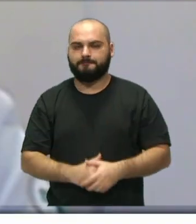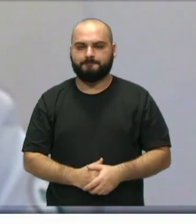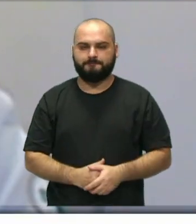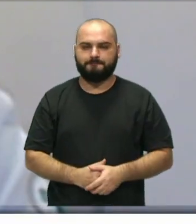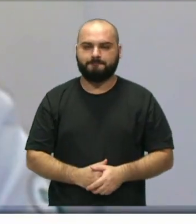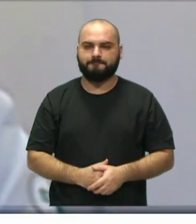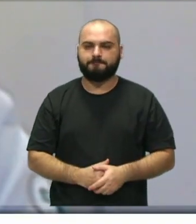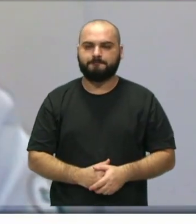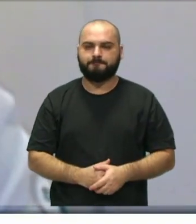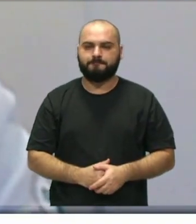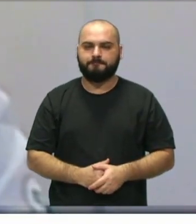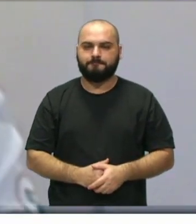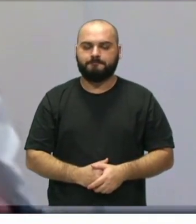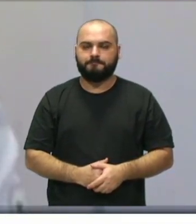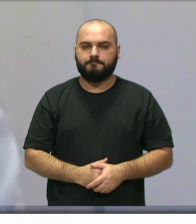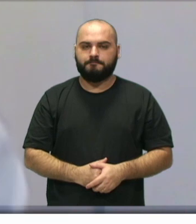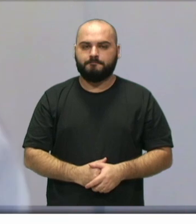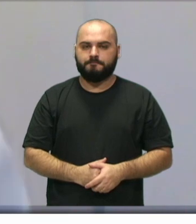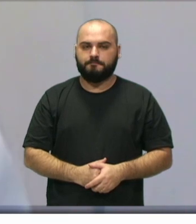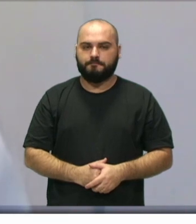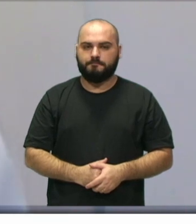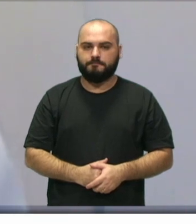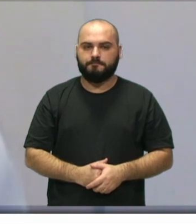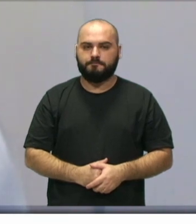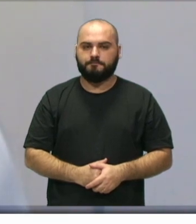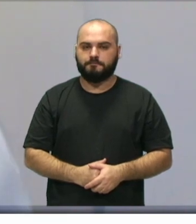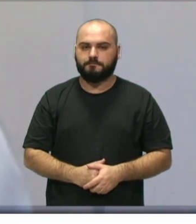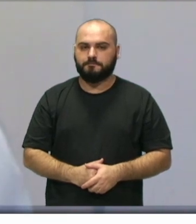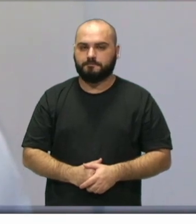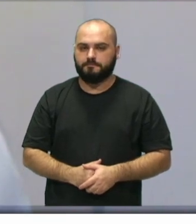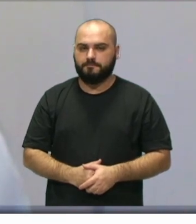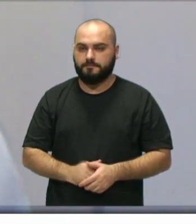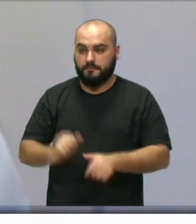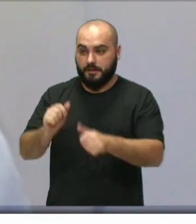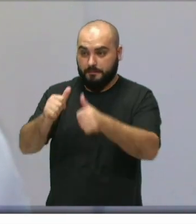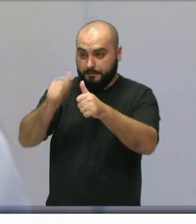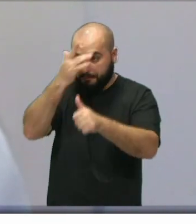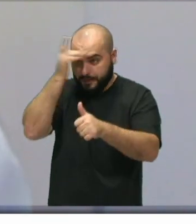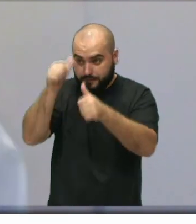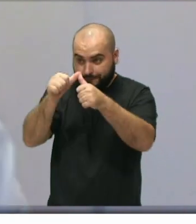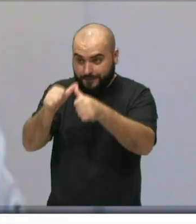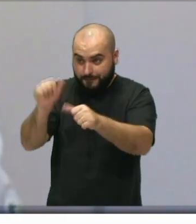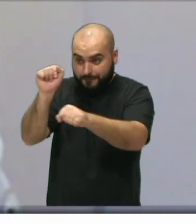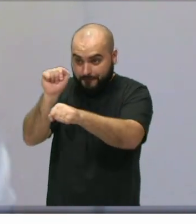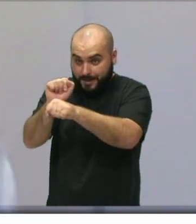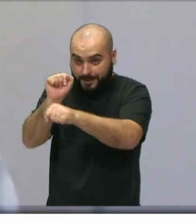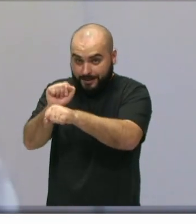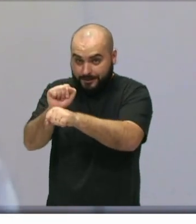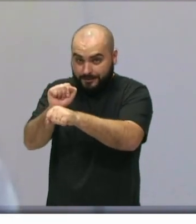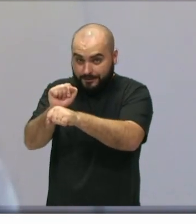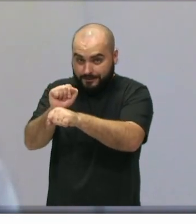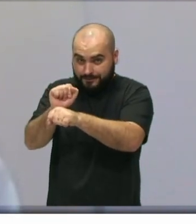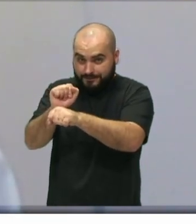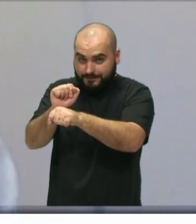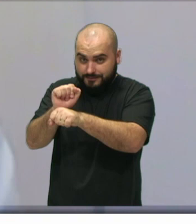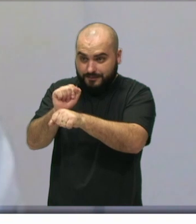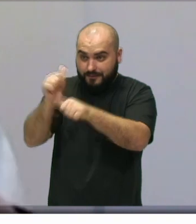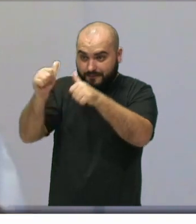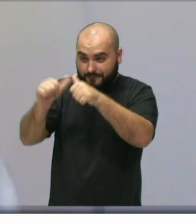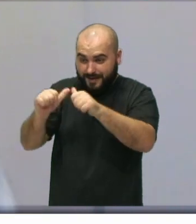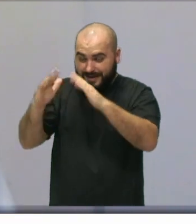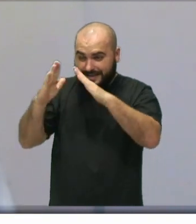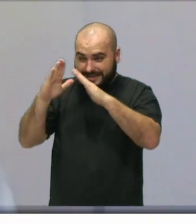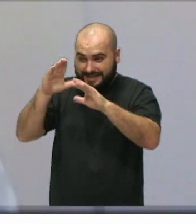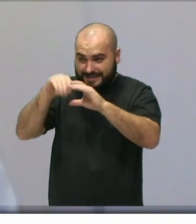quanto mais parado esse paciente fica Quanto mais restrita ao domicílio,